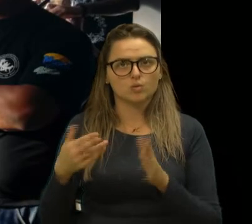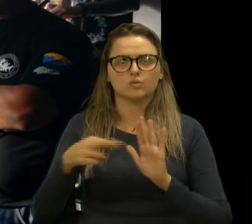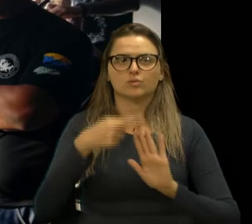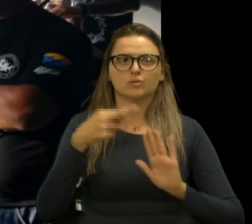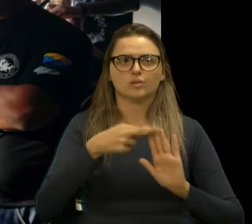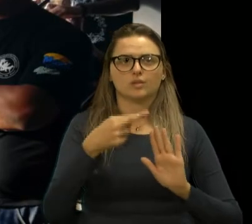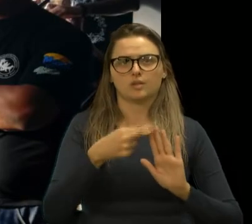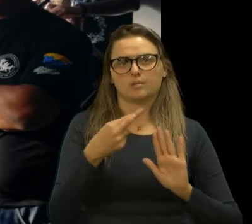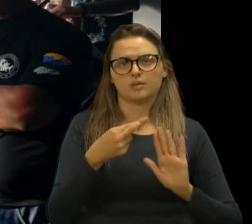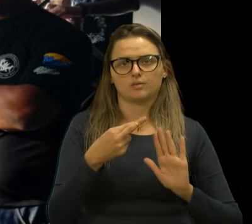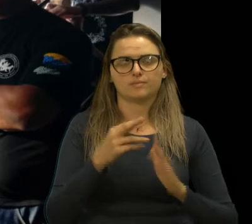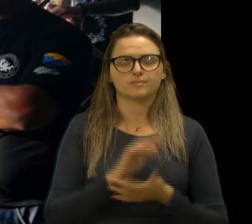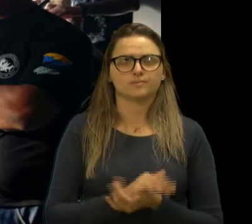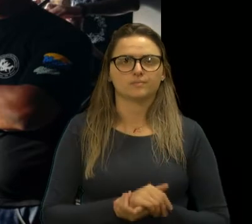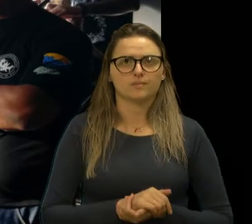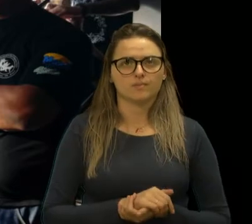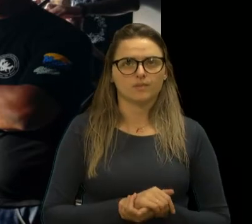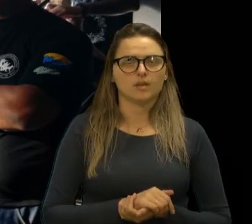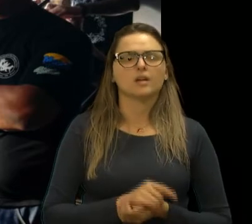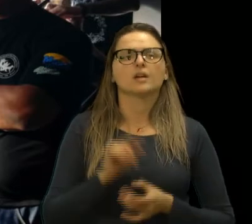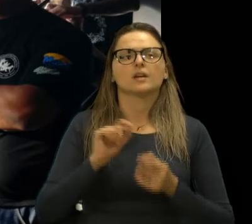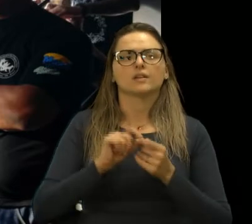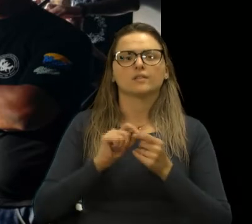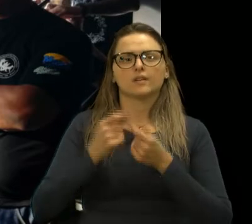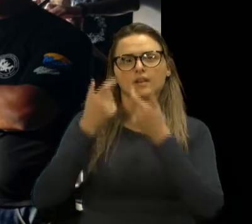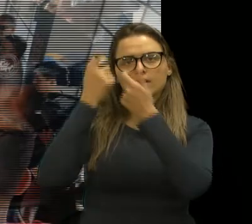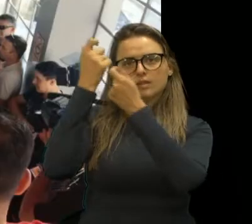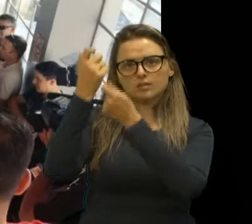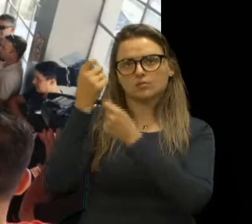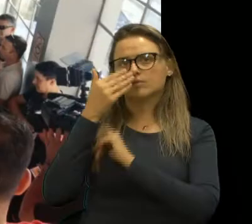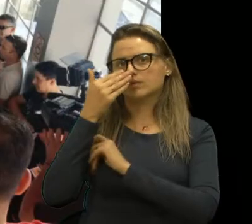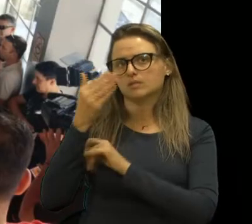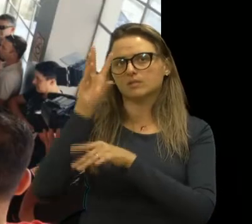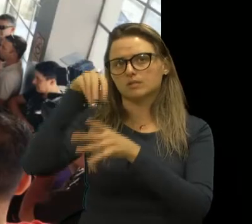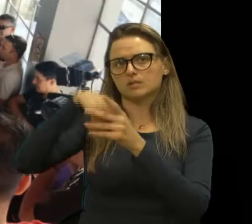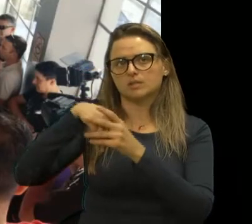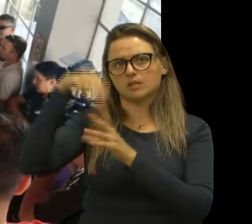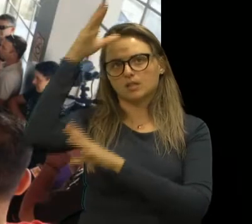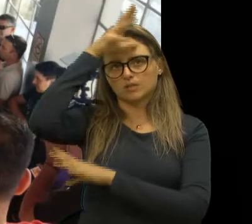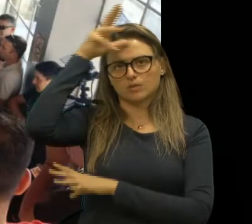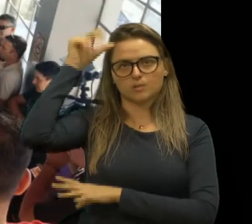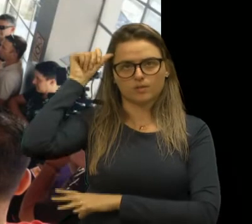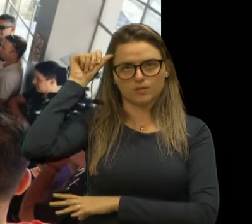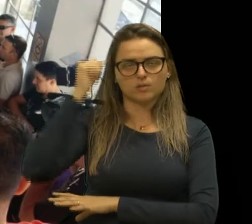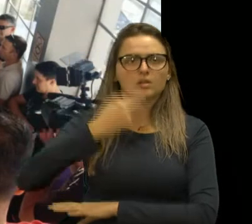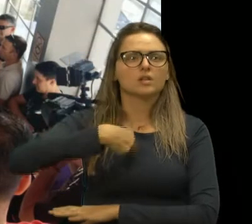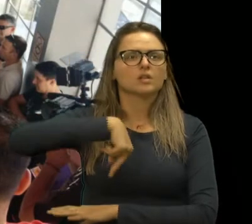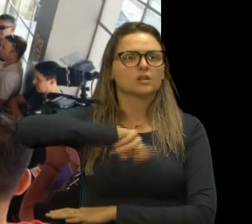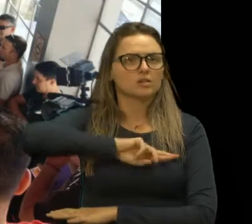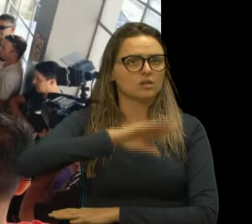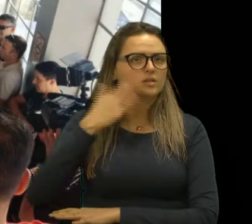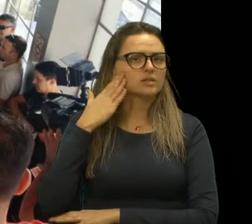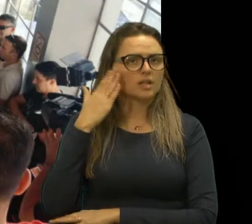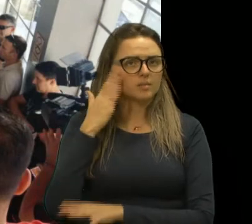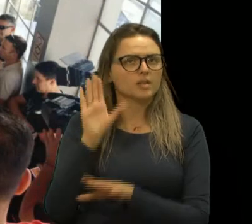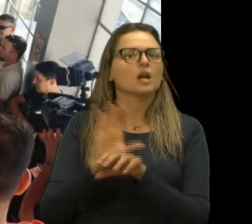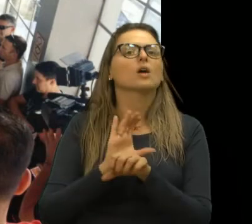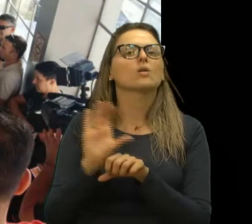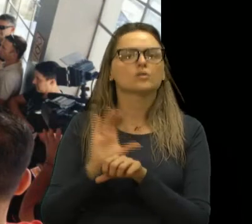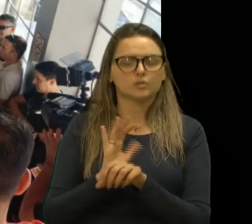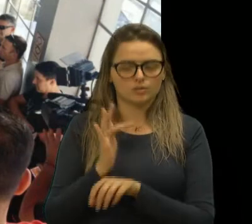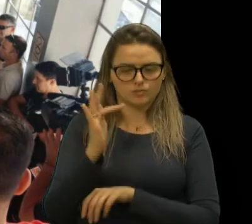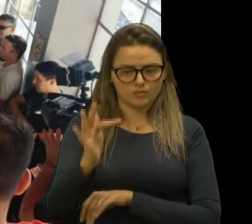onde foi feita uma manifestação no saguão da prefeitura a gente sabe que a constituição federal diz que a manifestação